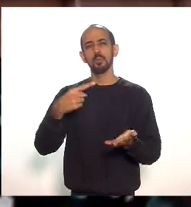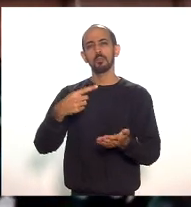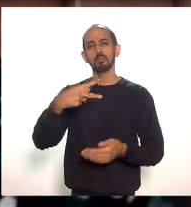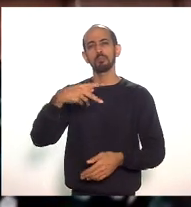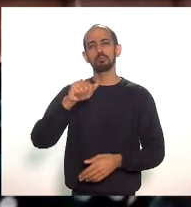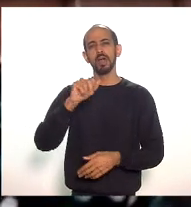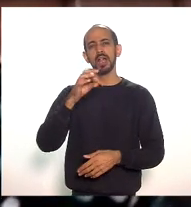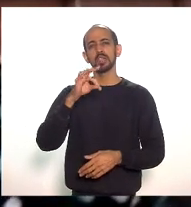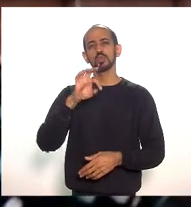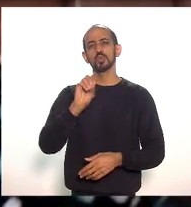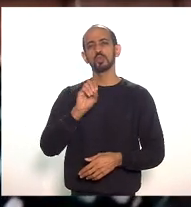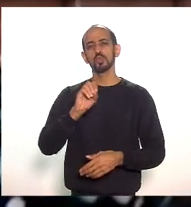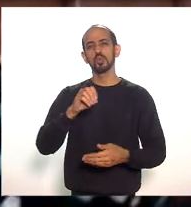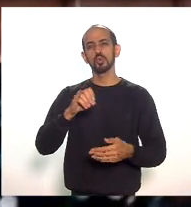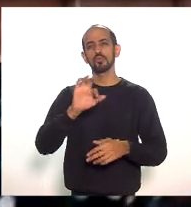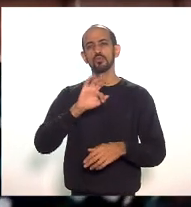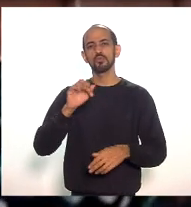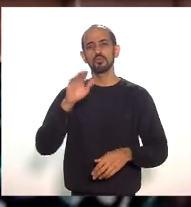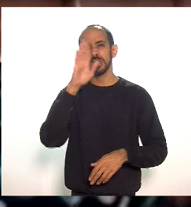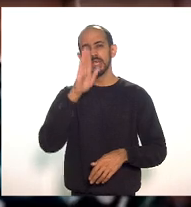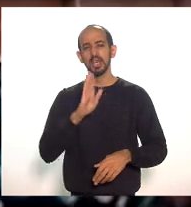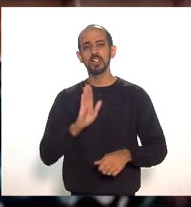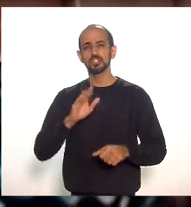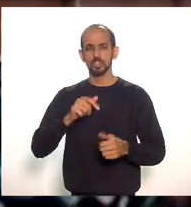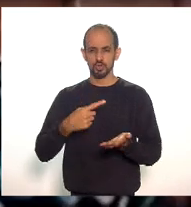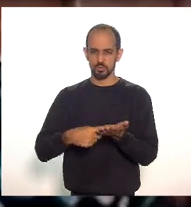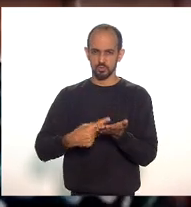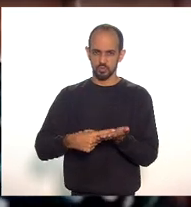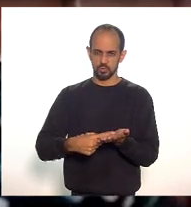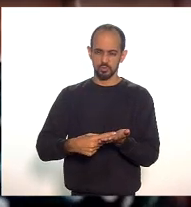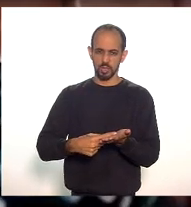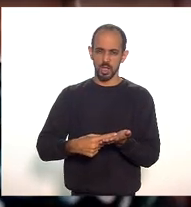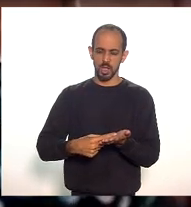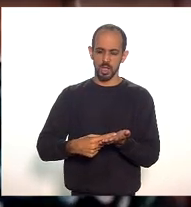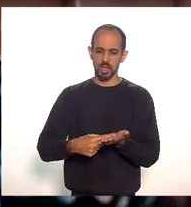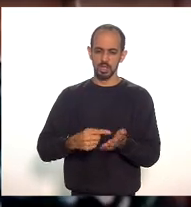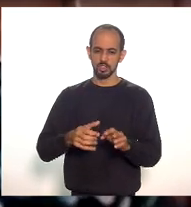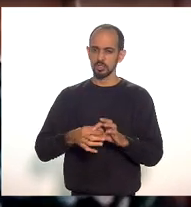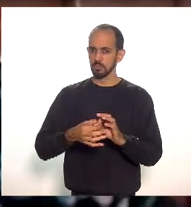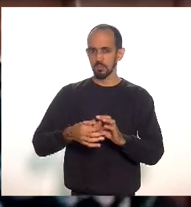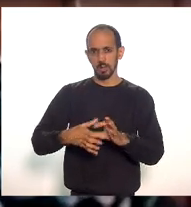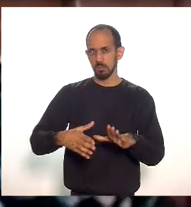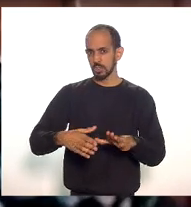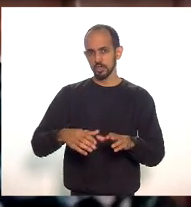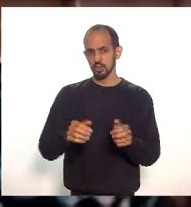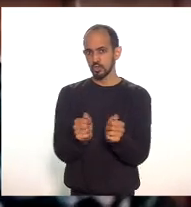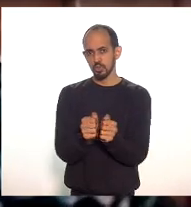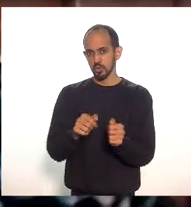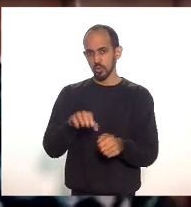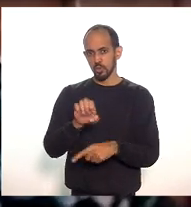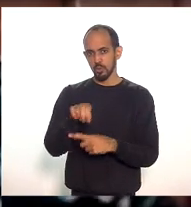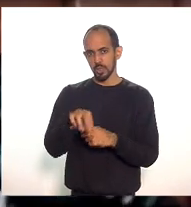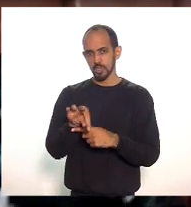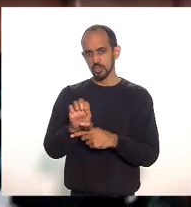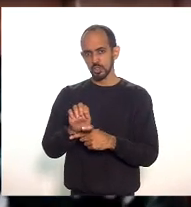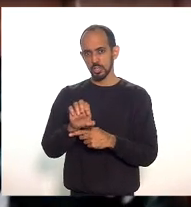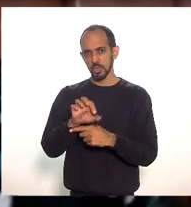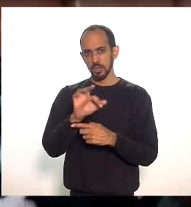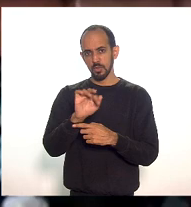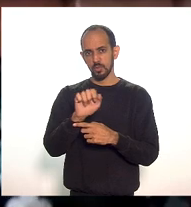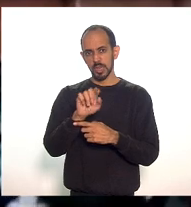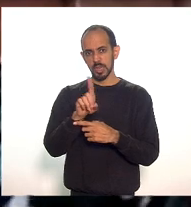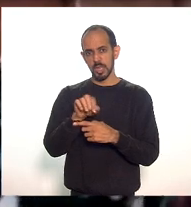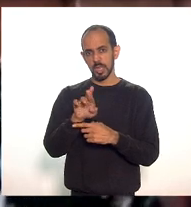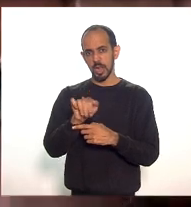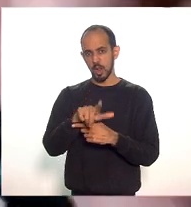a gente vive um momento muito instável nas relações com o ente Federal e já dito muito bem